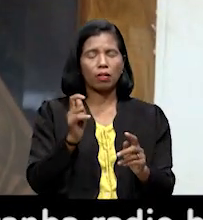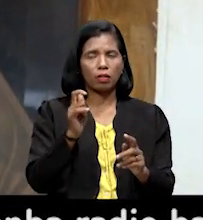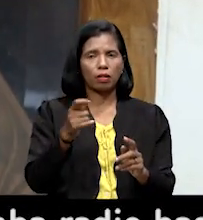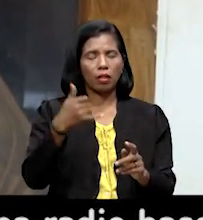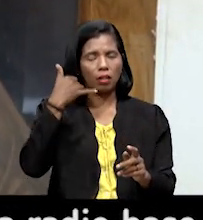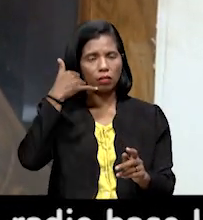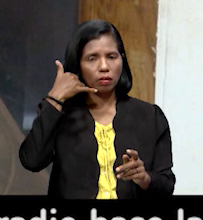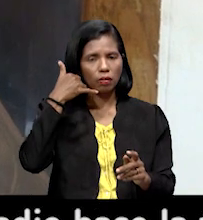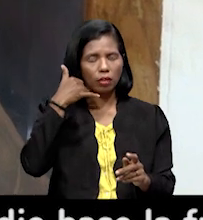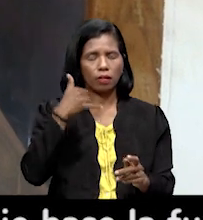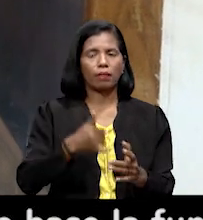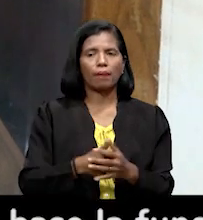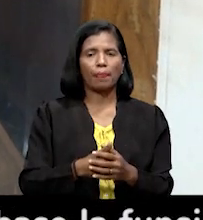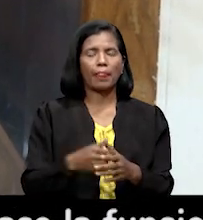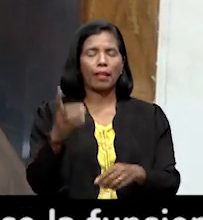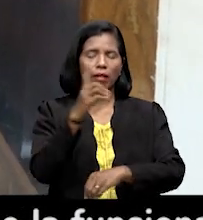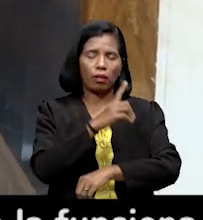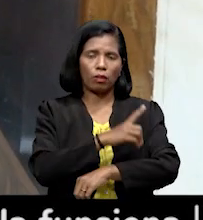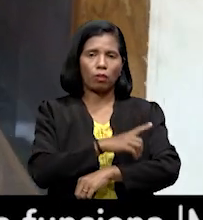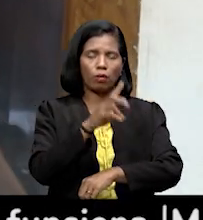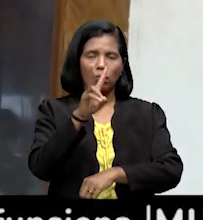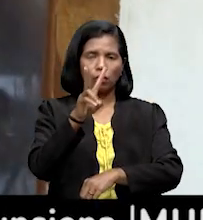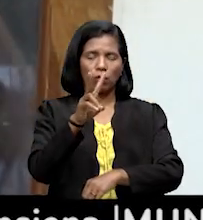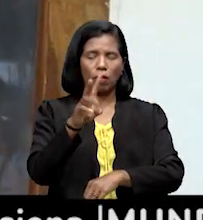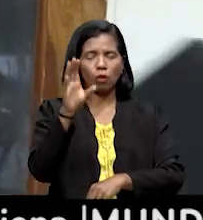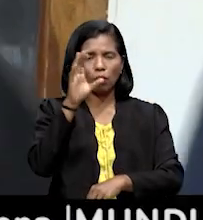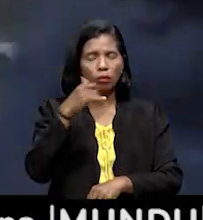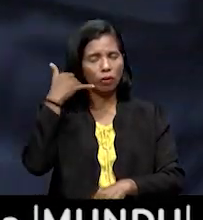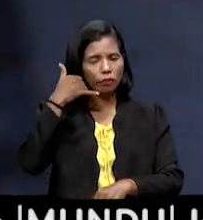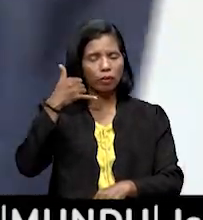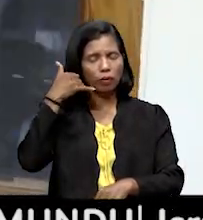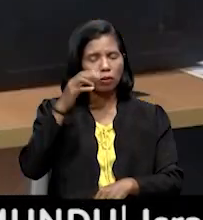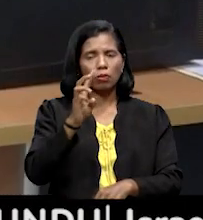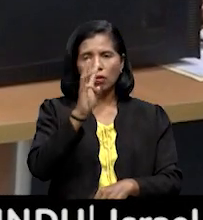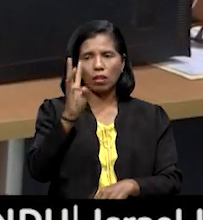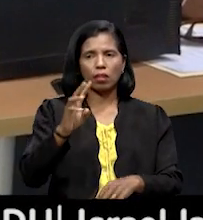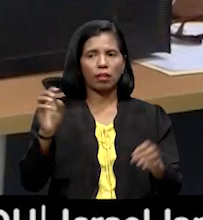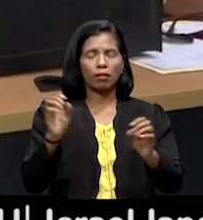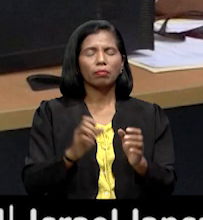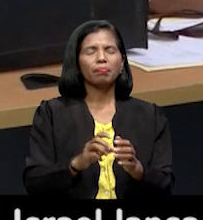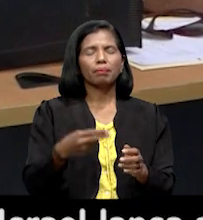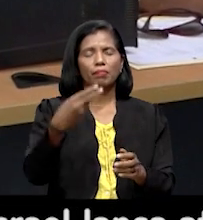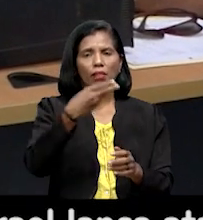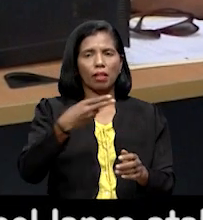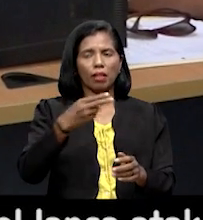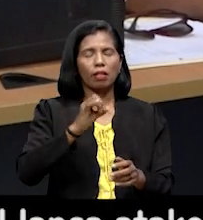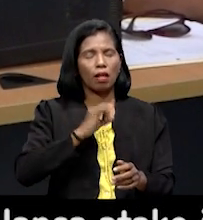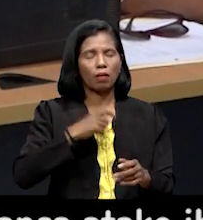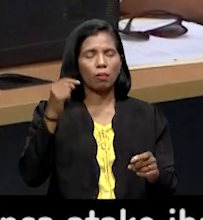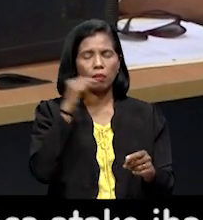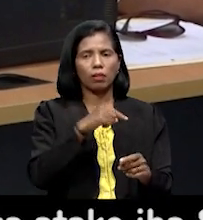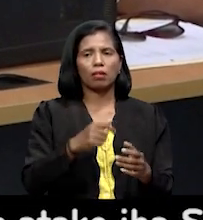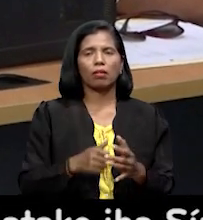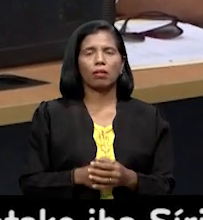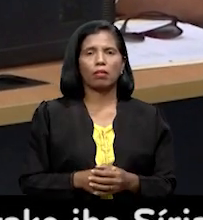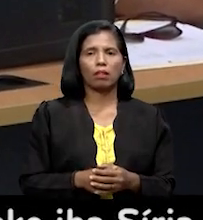bukannya lorong rua lorong kumisa kesia kuarta la konsege hetang ya kintane kintane hau bosok nia hau di ano omaina hebe